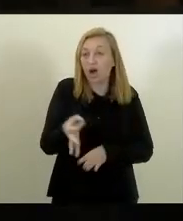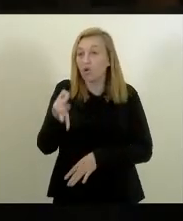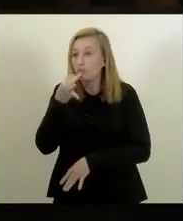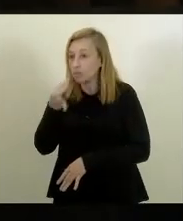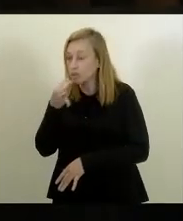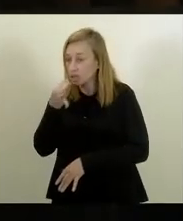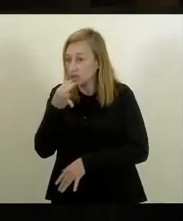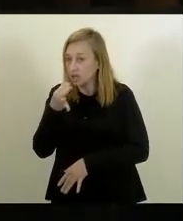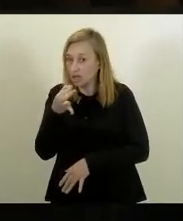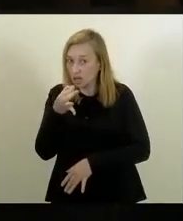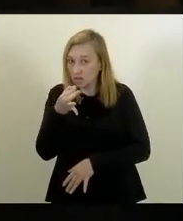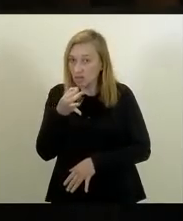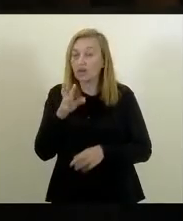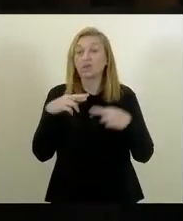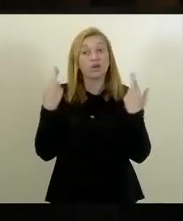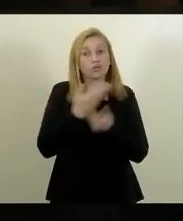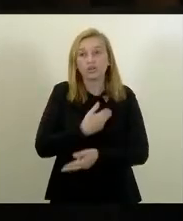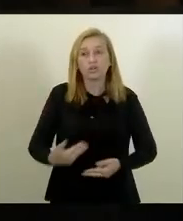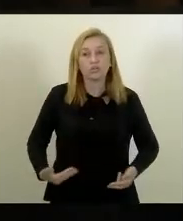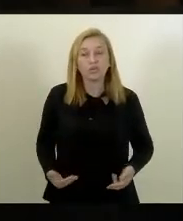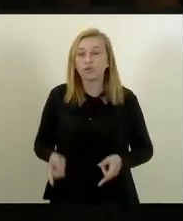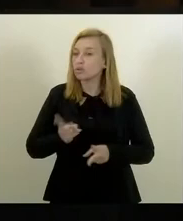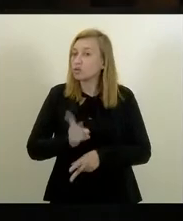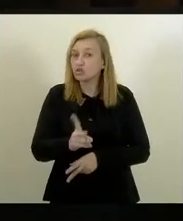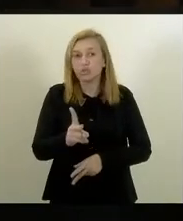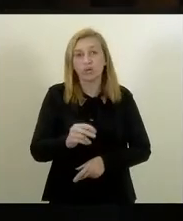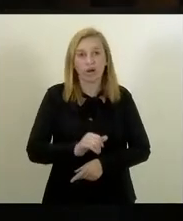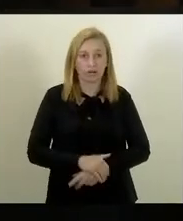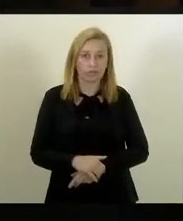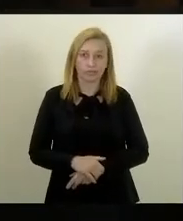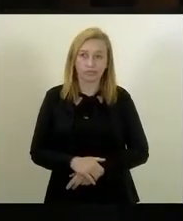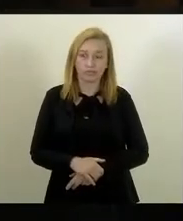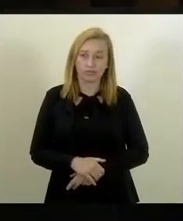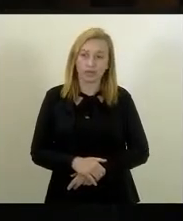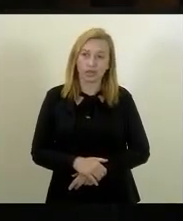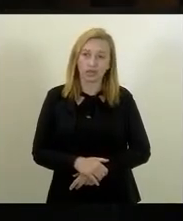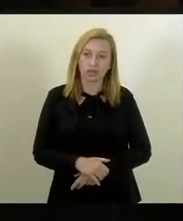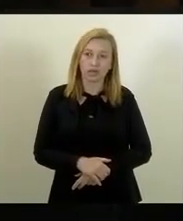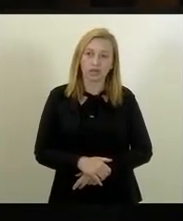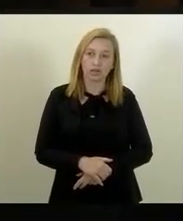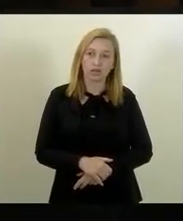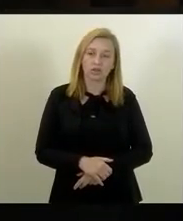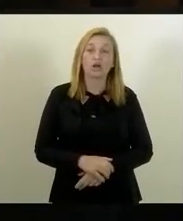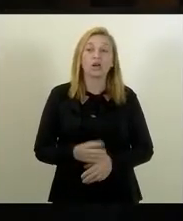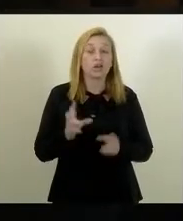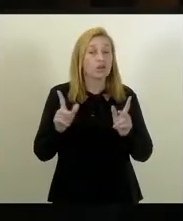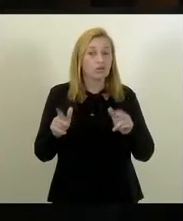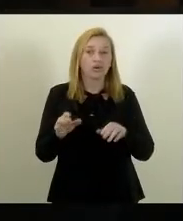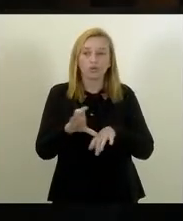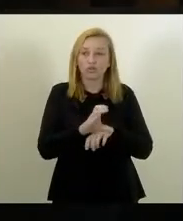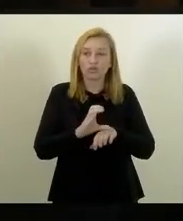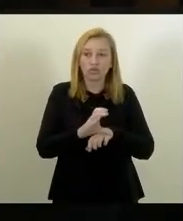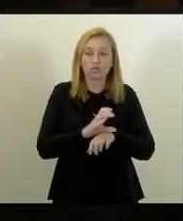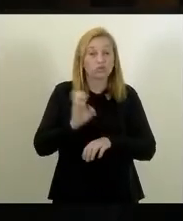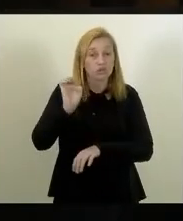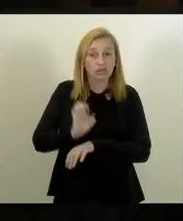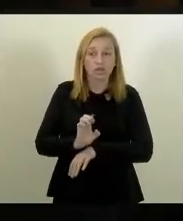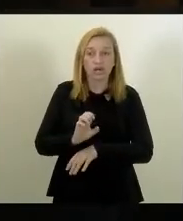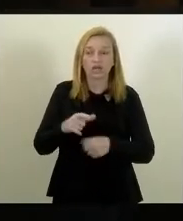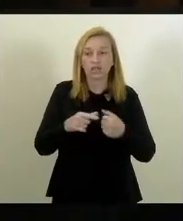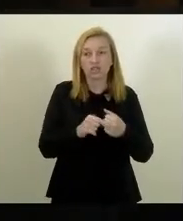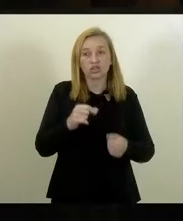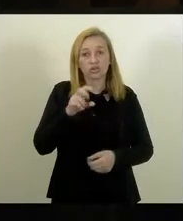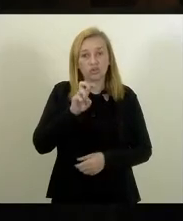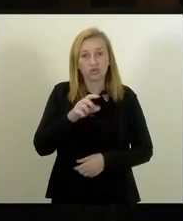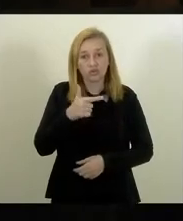a forma opinativa da audiência pública tem que ser mantida, como preceitua a Constituição Estadual no artigo